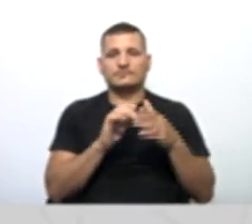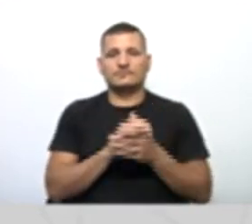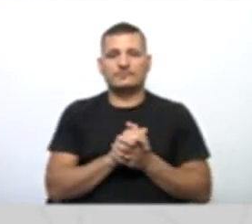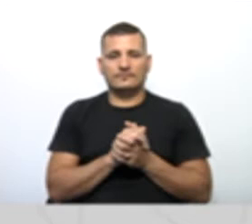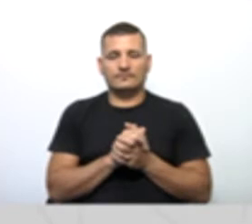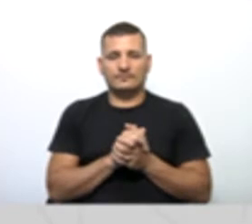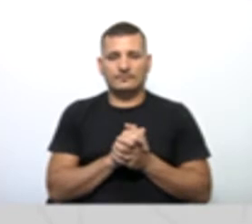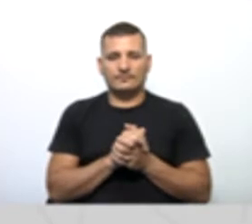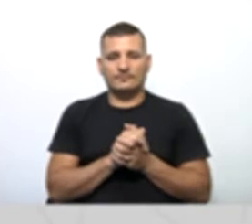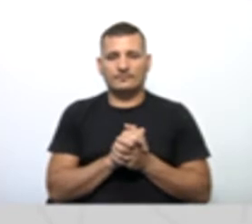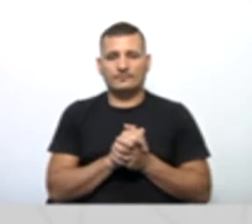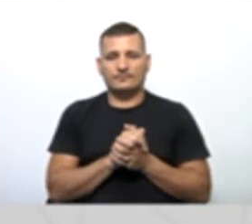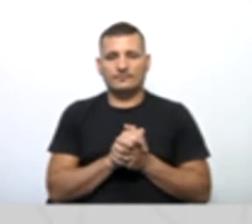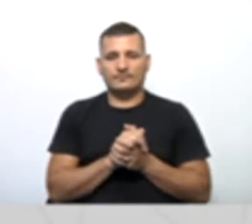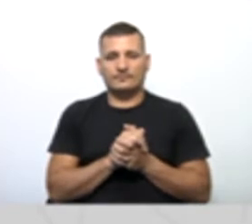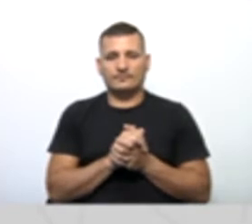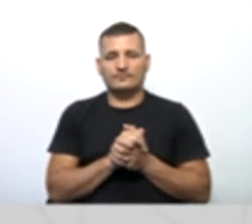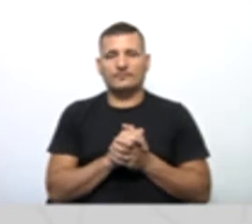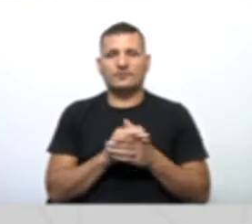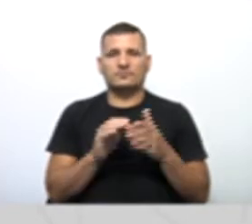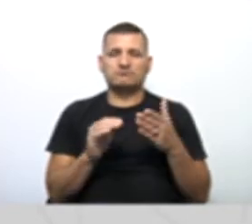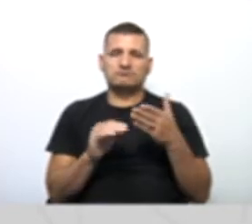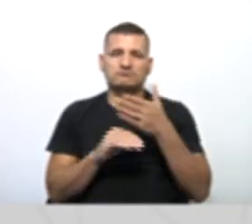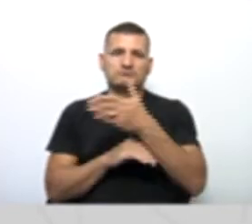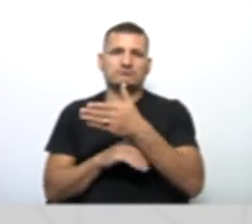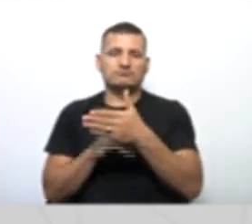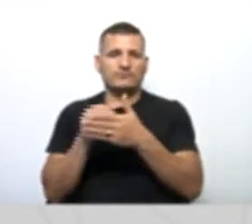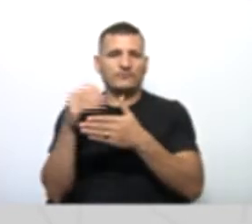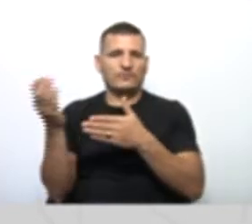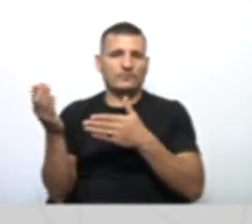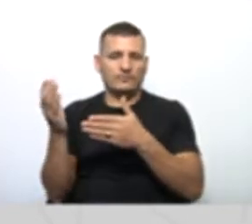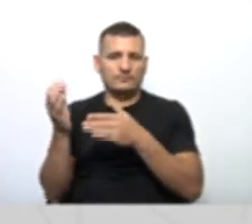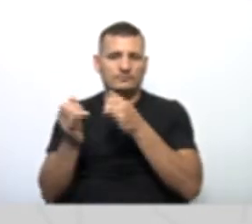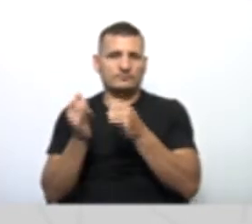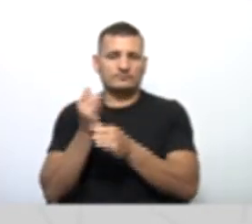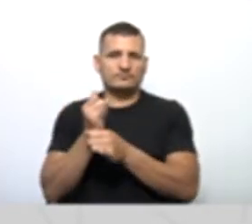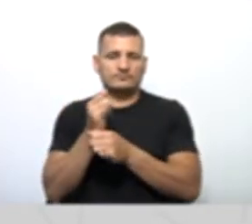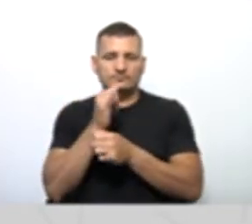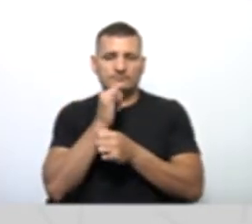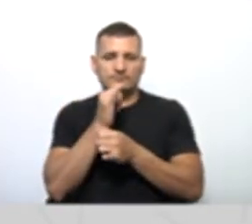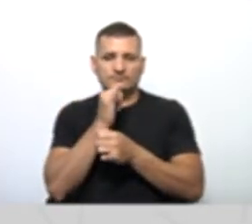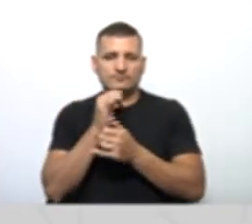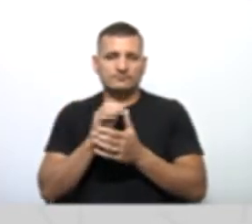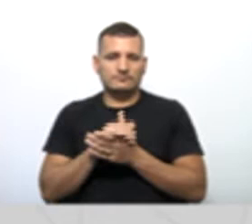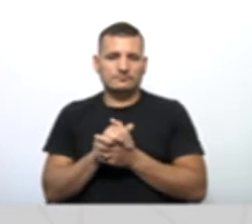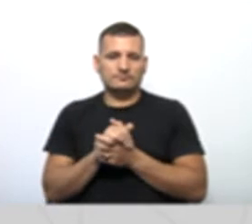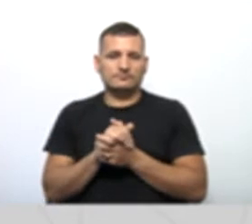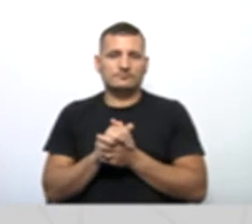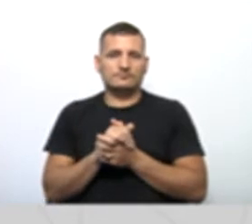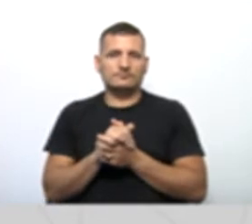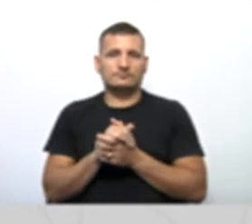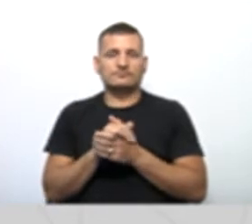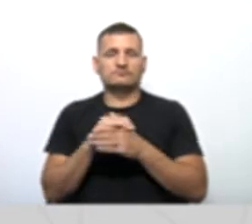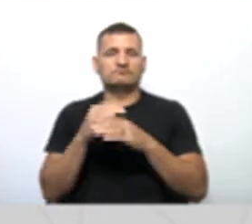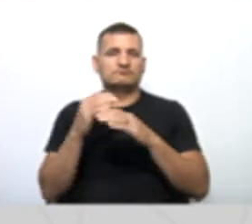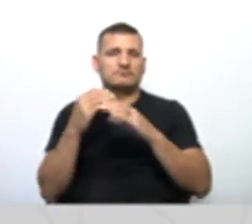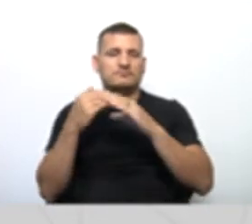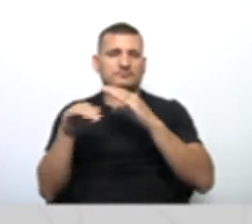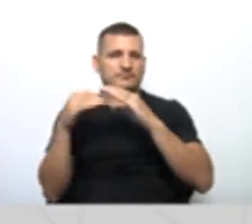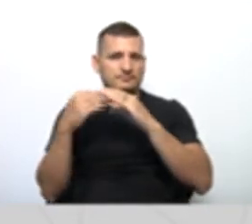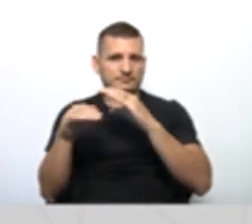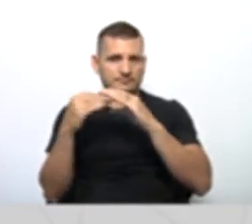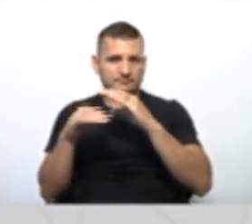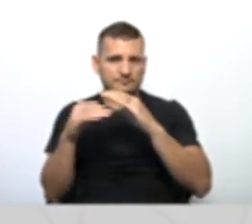com um determinado tipo de tráfego. Vamos dizer aí um tráfego de e-mail, né?